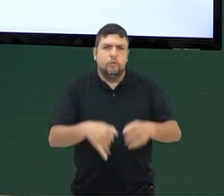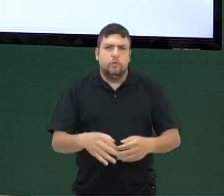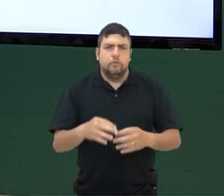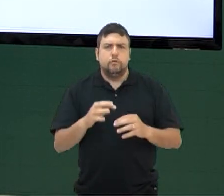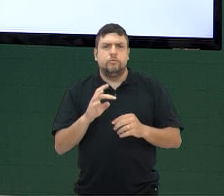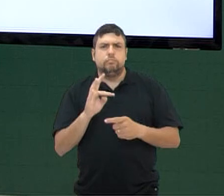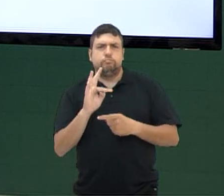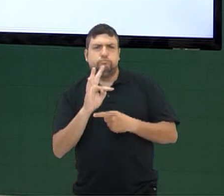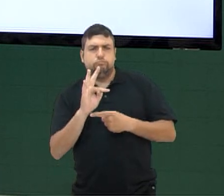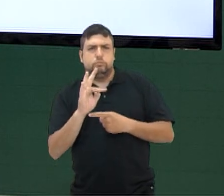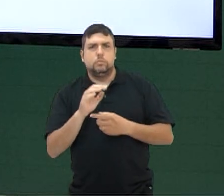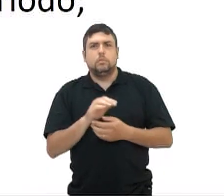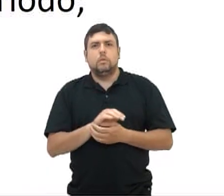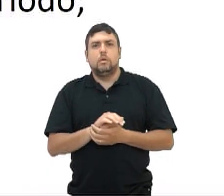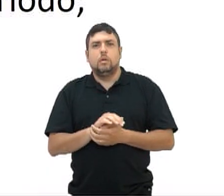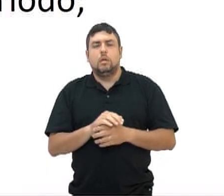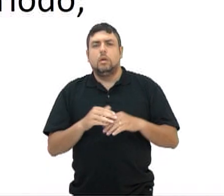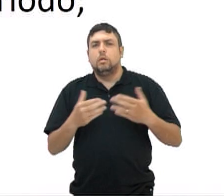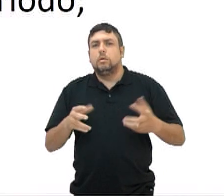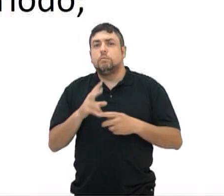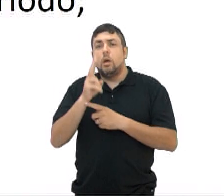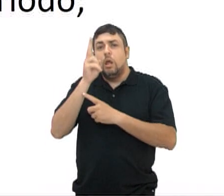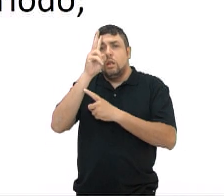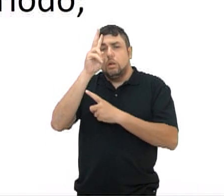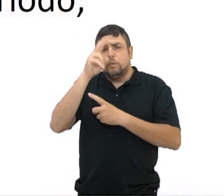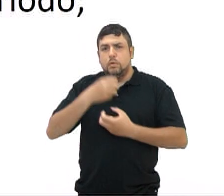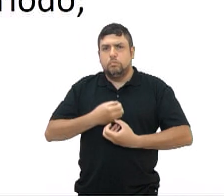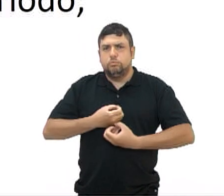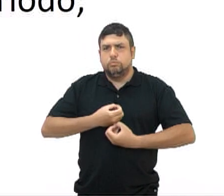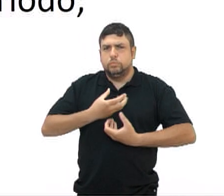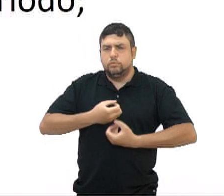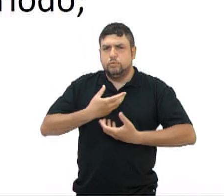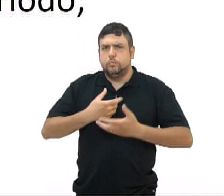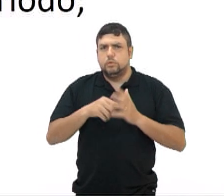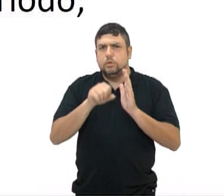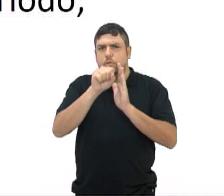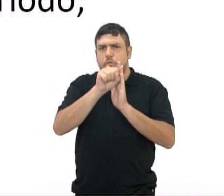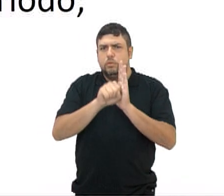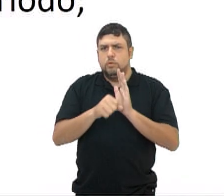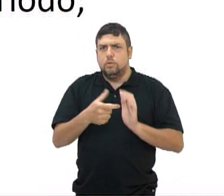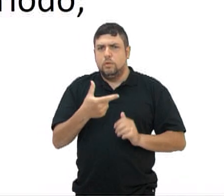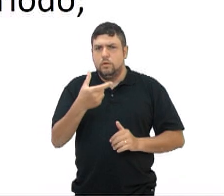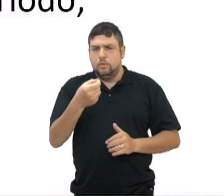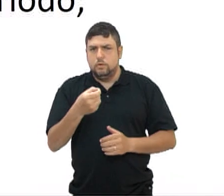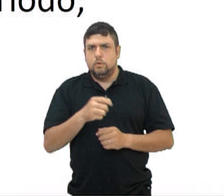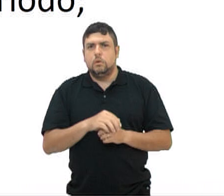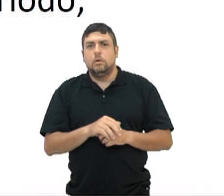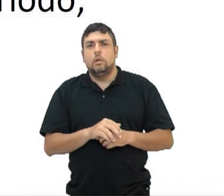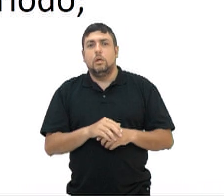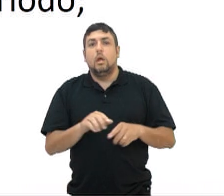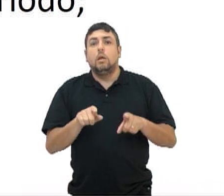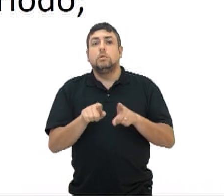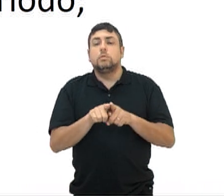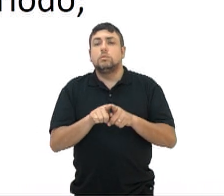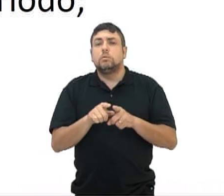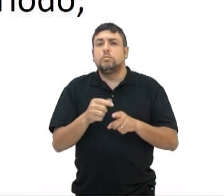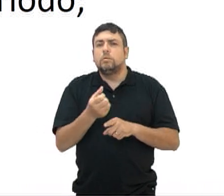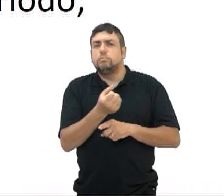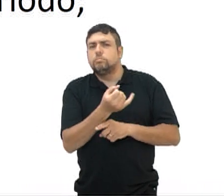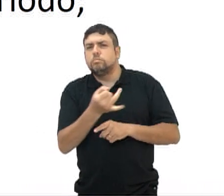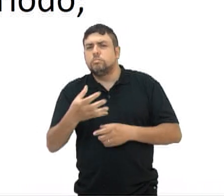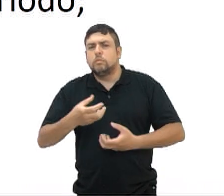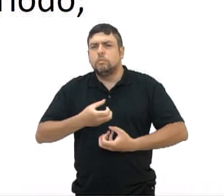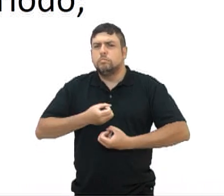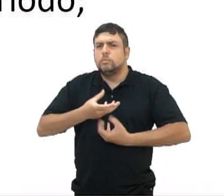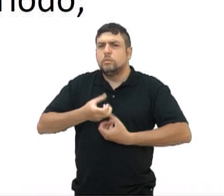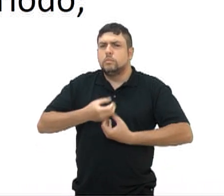Então nós vamos relembrar os aspectos da poesia do início do século XX, interpretar alguns poemas de acordo com as condições de